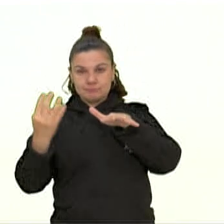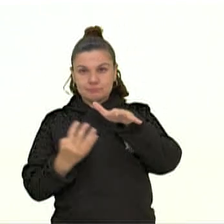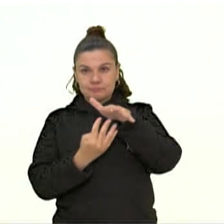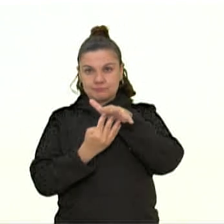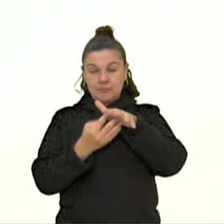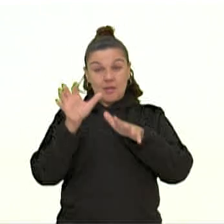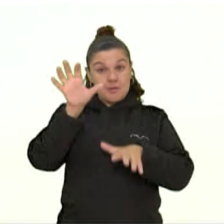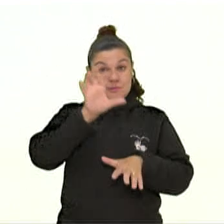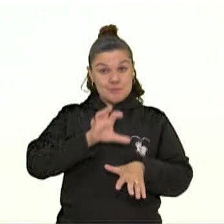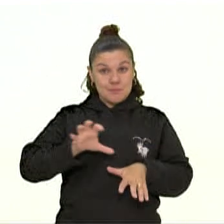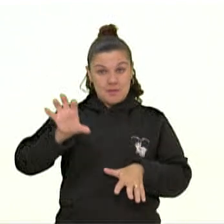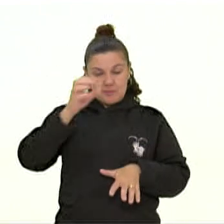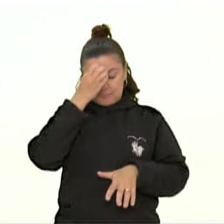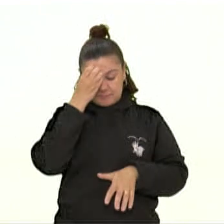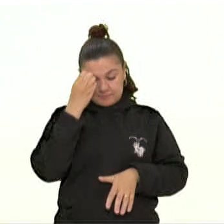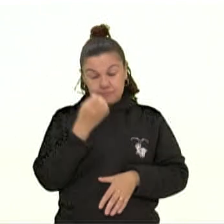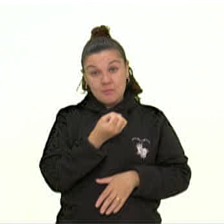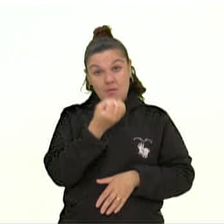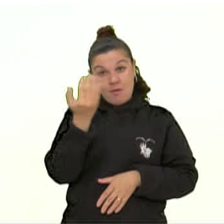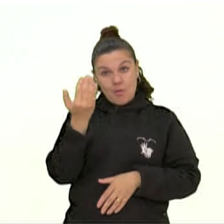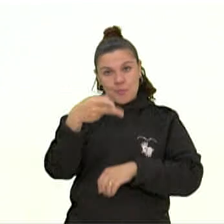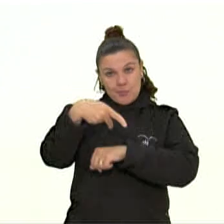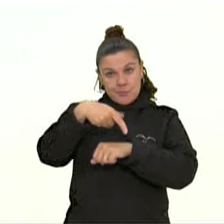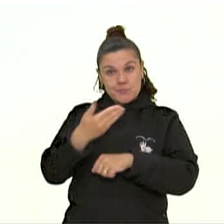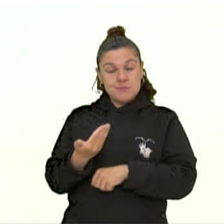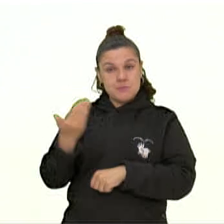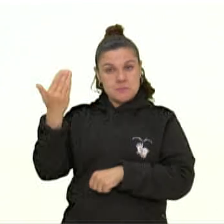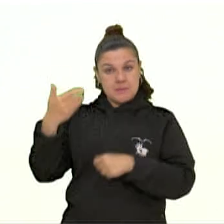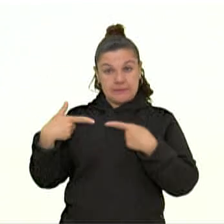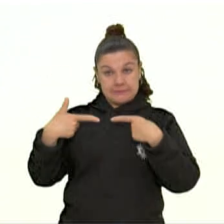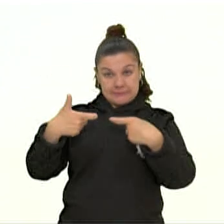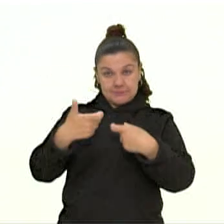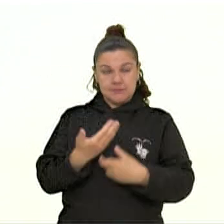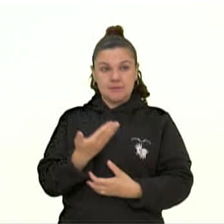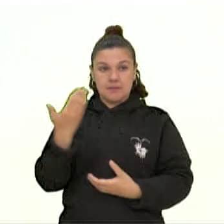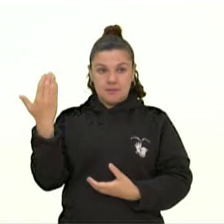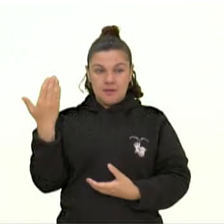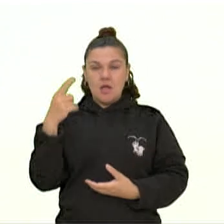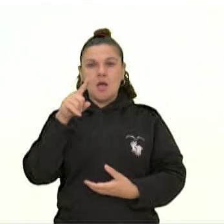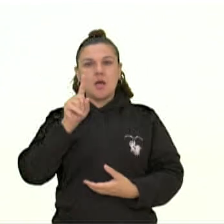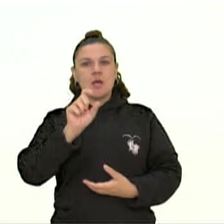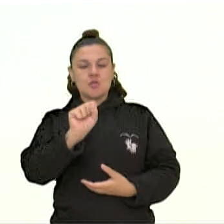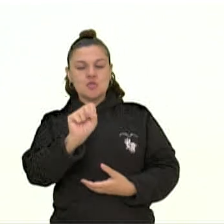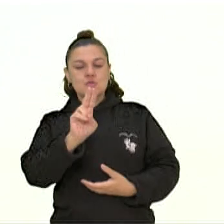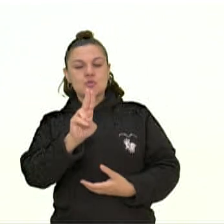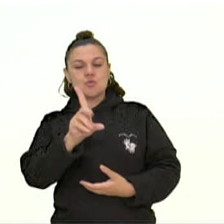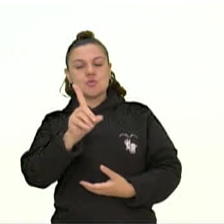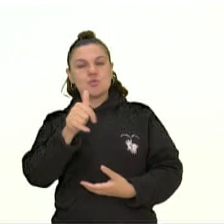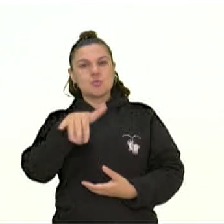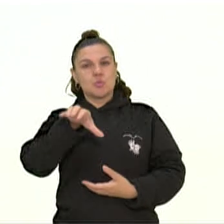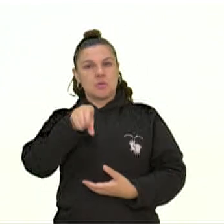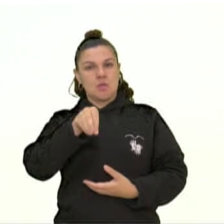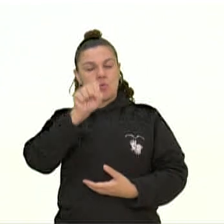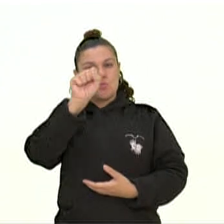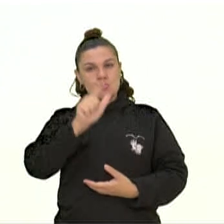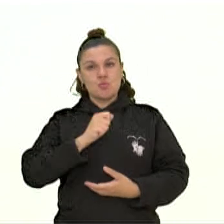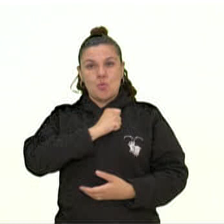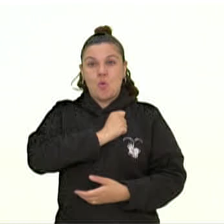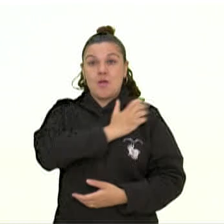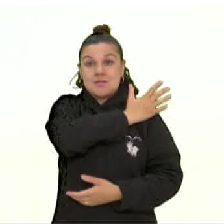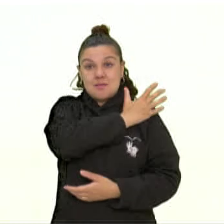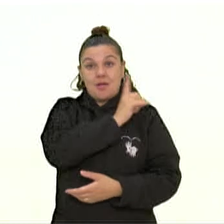continente. Aqui nós temos alguns países que estão em conflito, ali uma imagem do exército do Sudão do Sul, né, que separou-se,